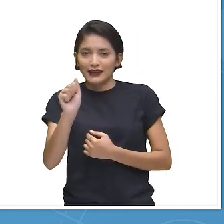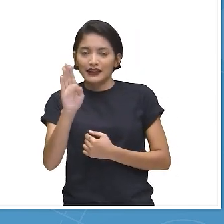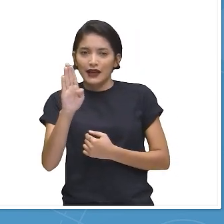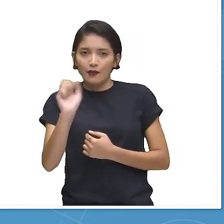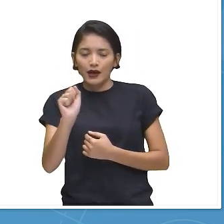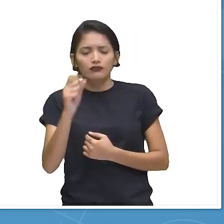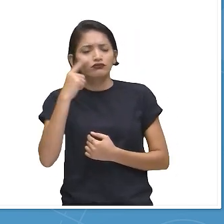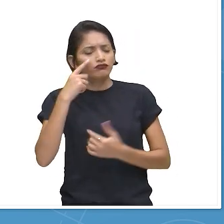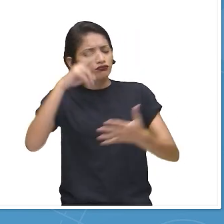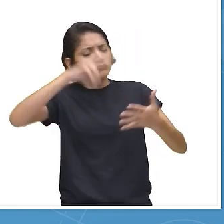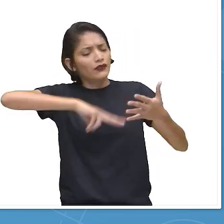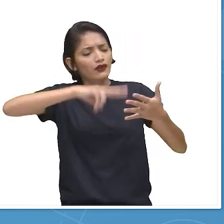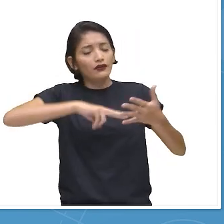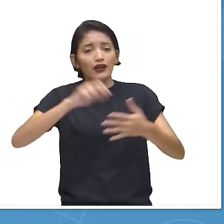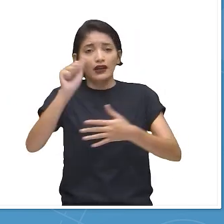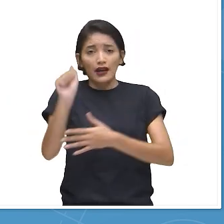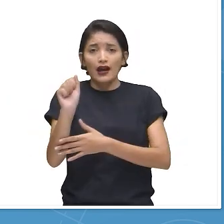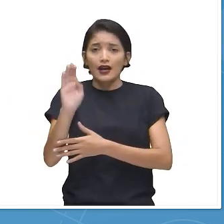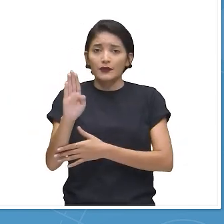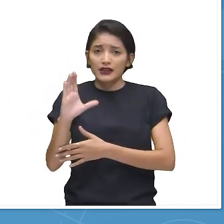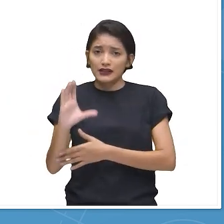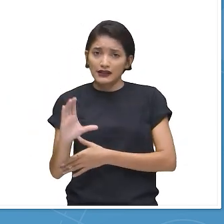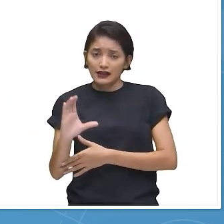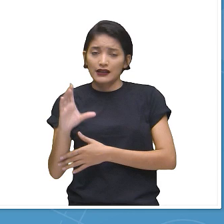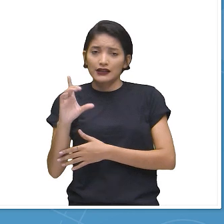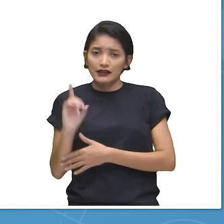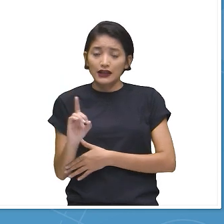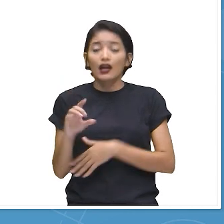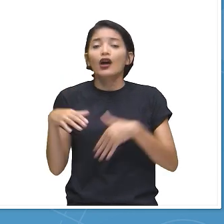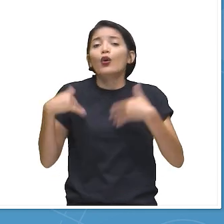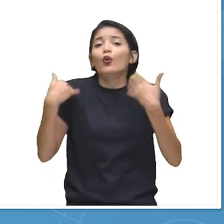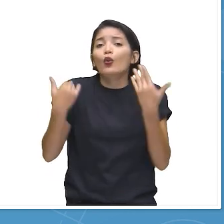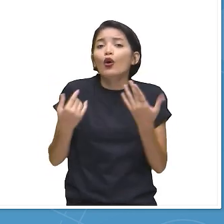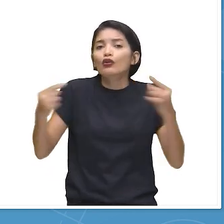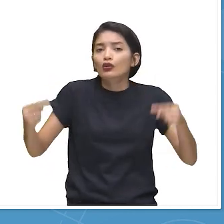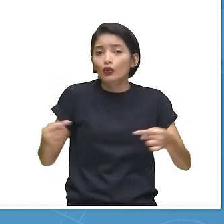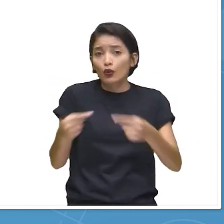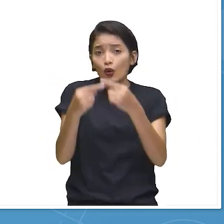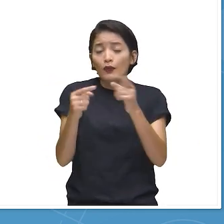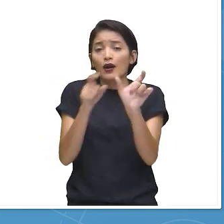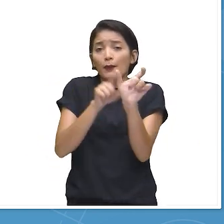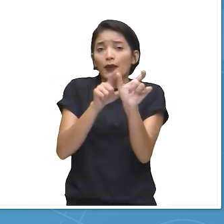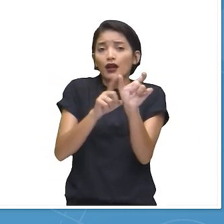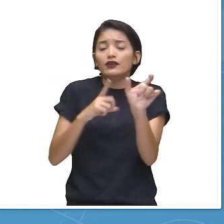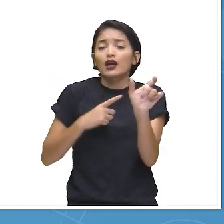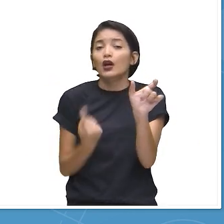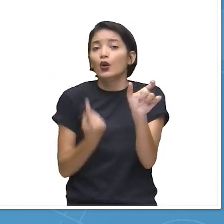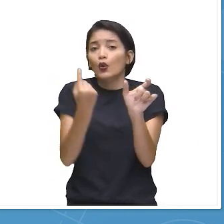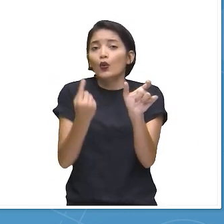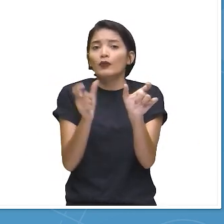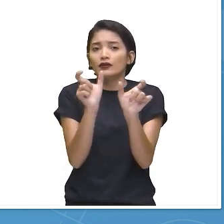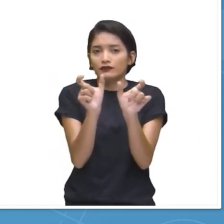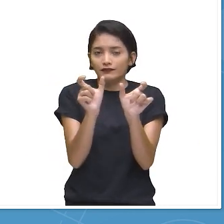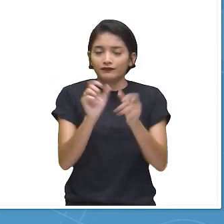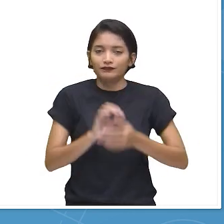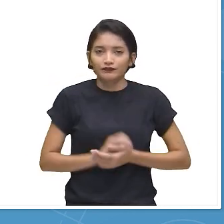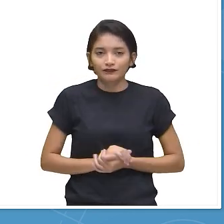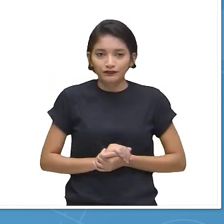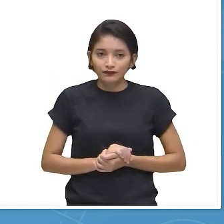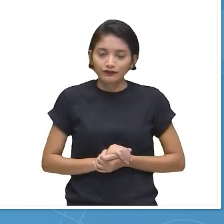da alternativa A, B, C e D e vai ver aquela que só contém palavras com uma sílaba, ok? Muito